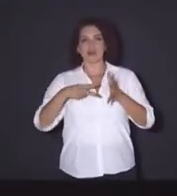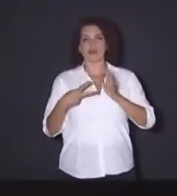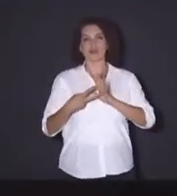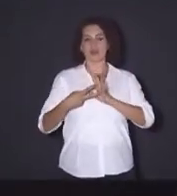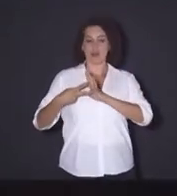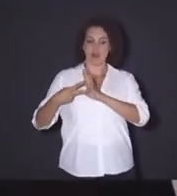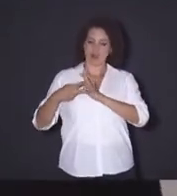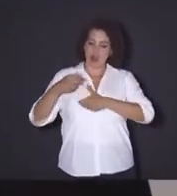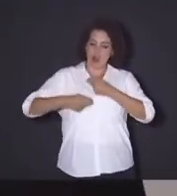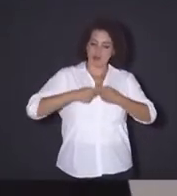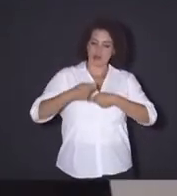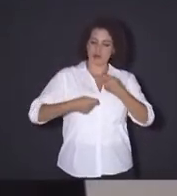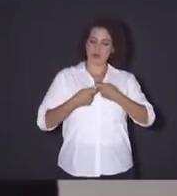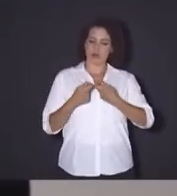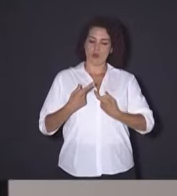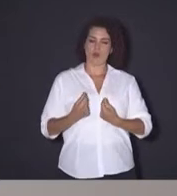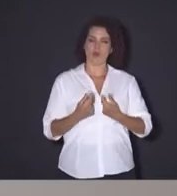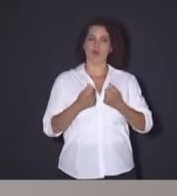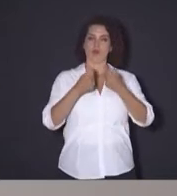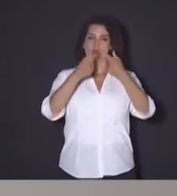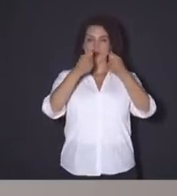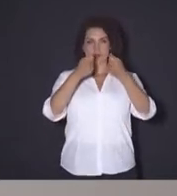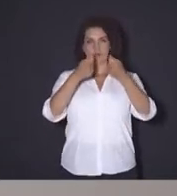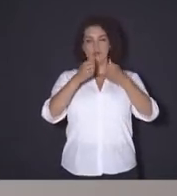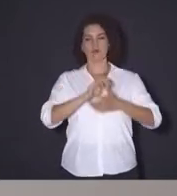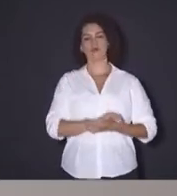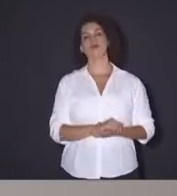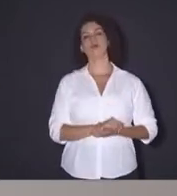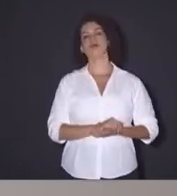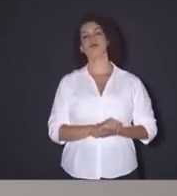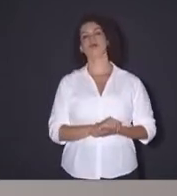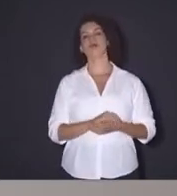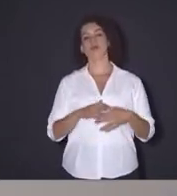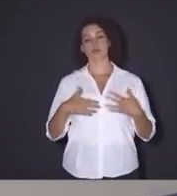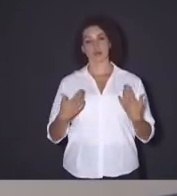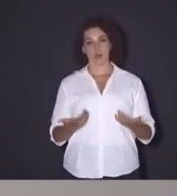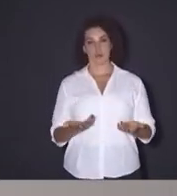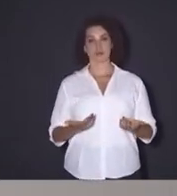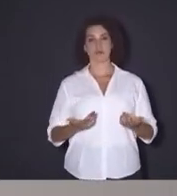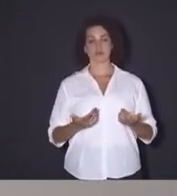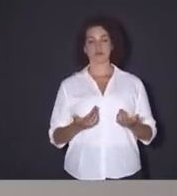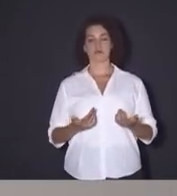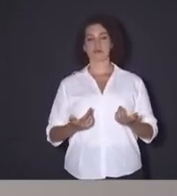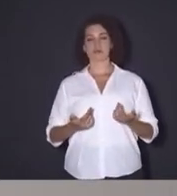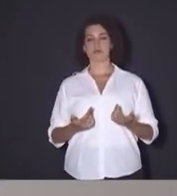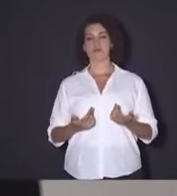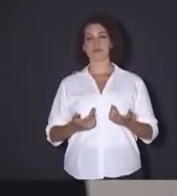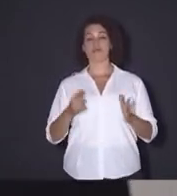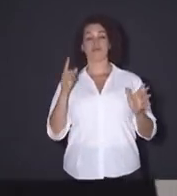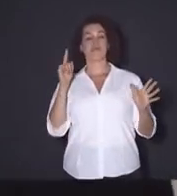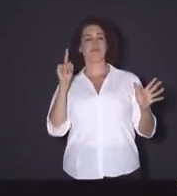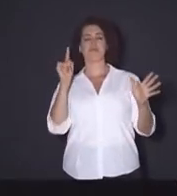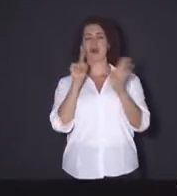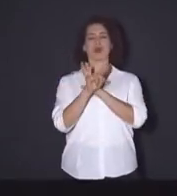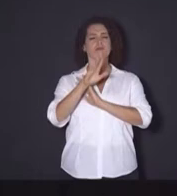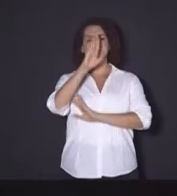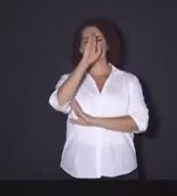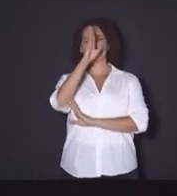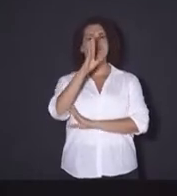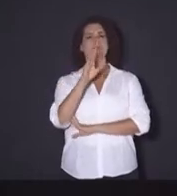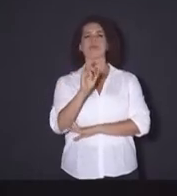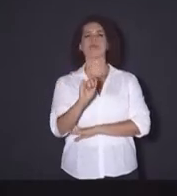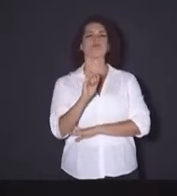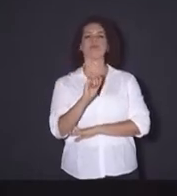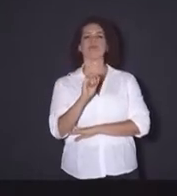econômico para determinadas corporações. E aí é que nós temos como um grande questionamento a